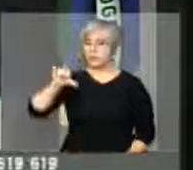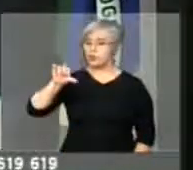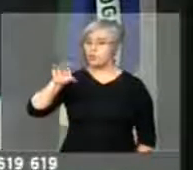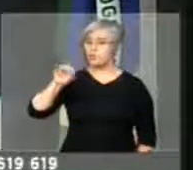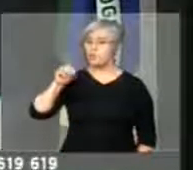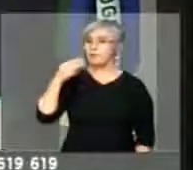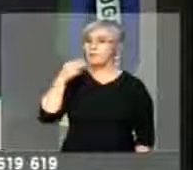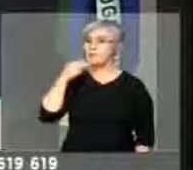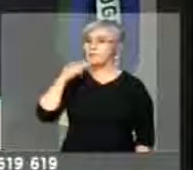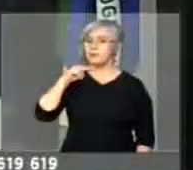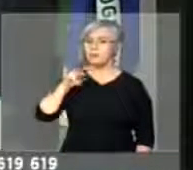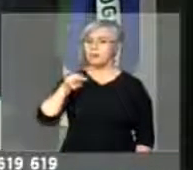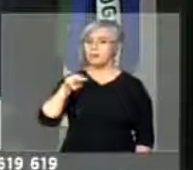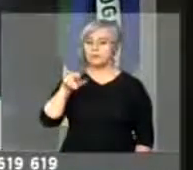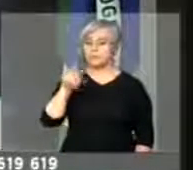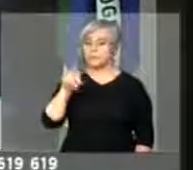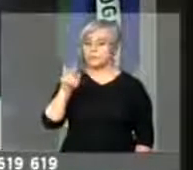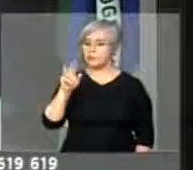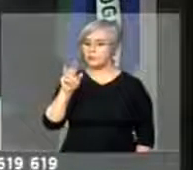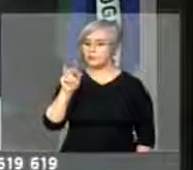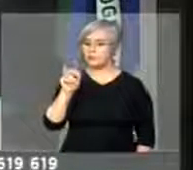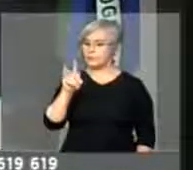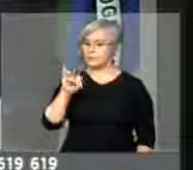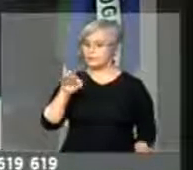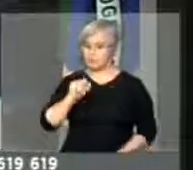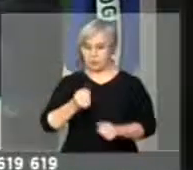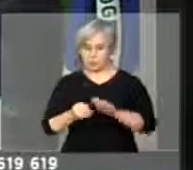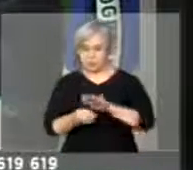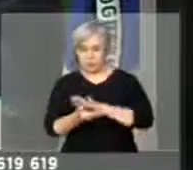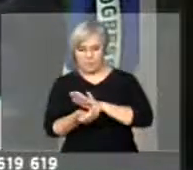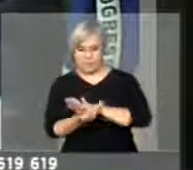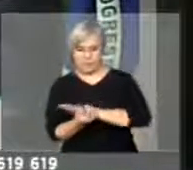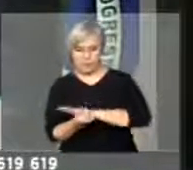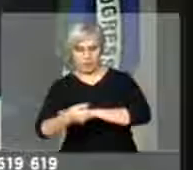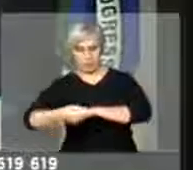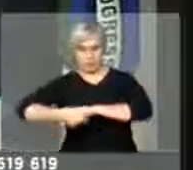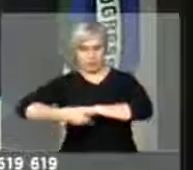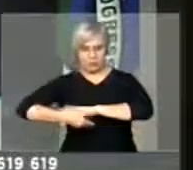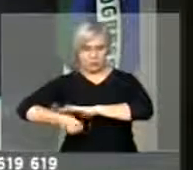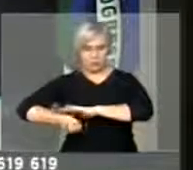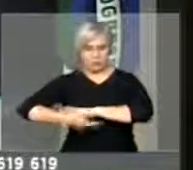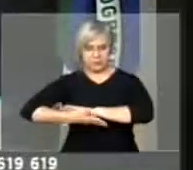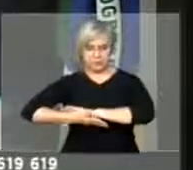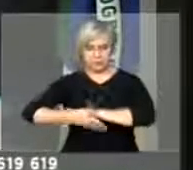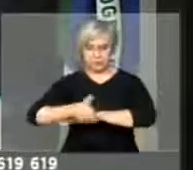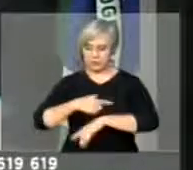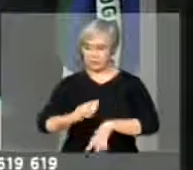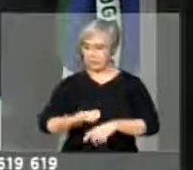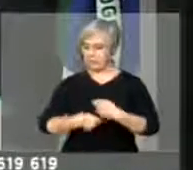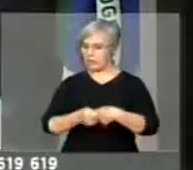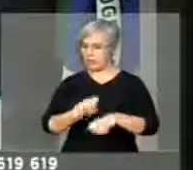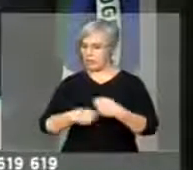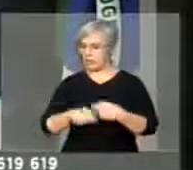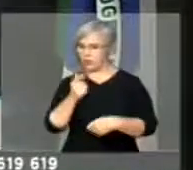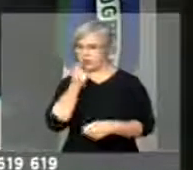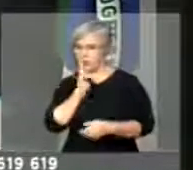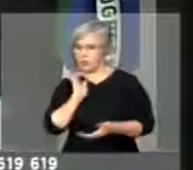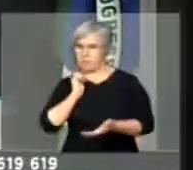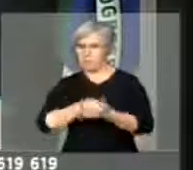do propinoduto do qual se beneficiou e que negocia pagar